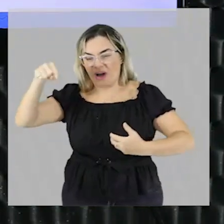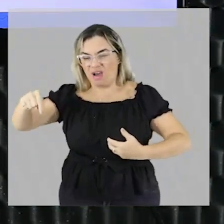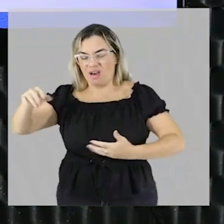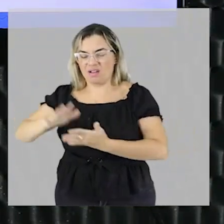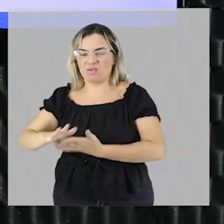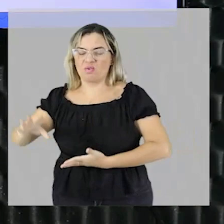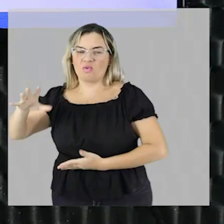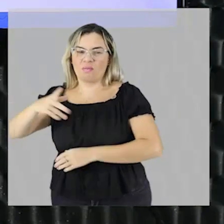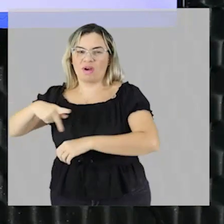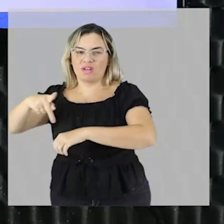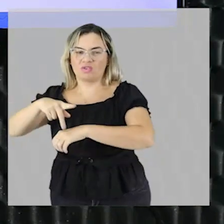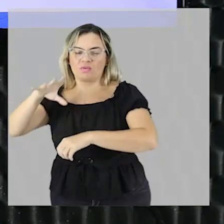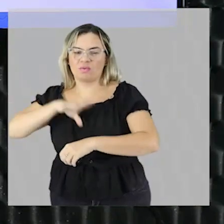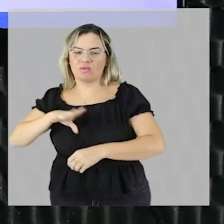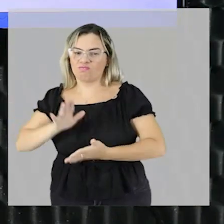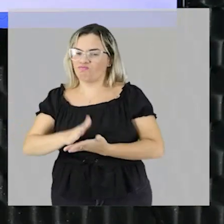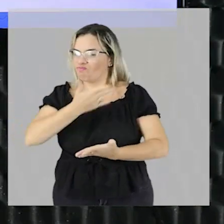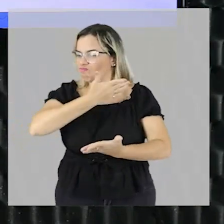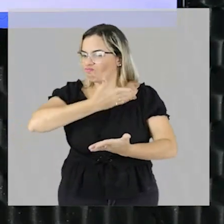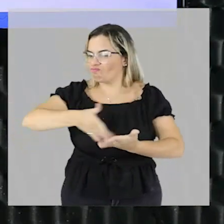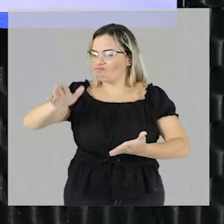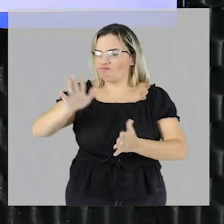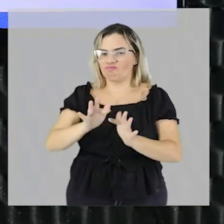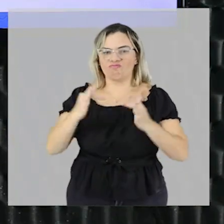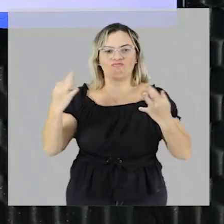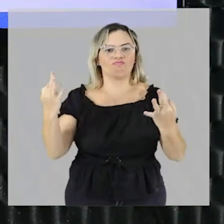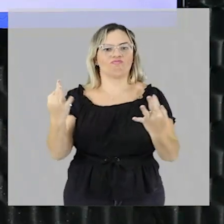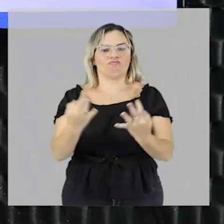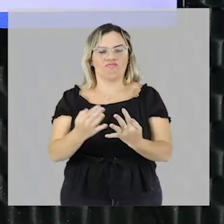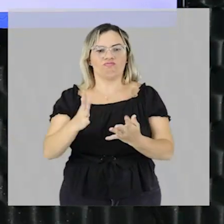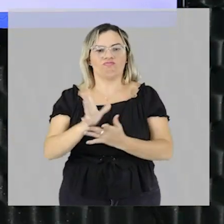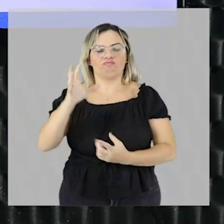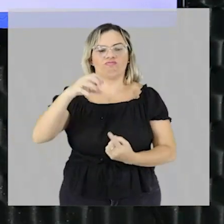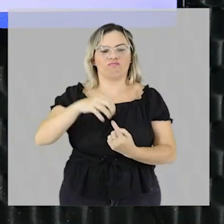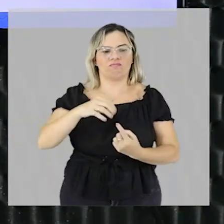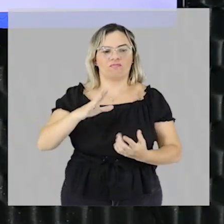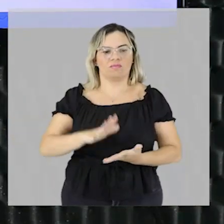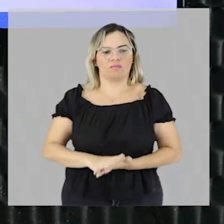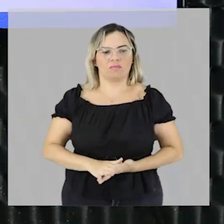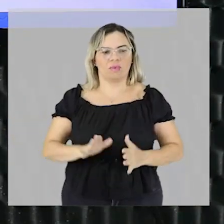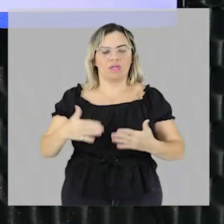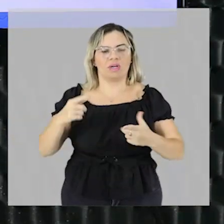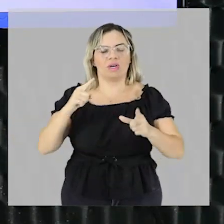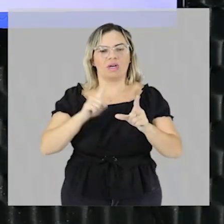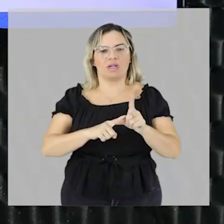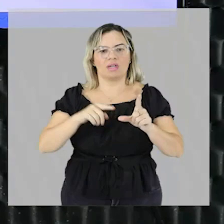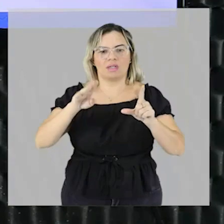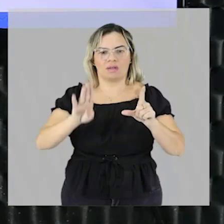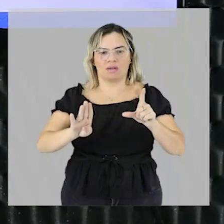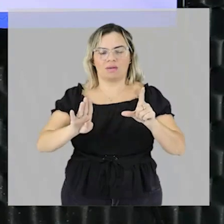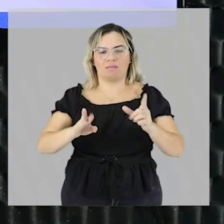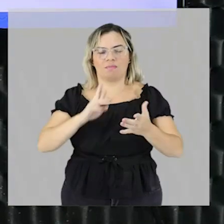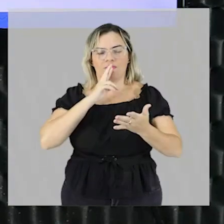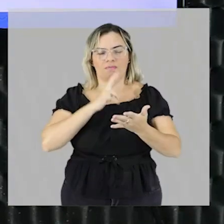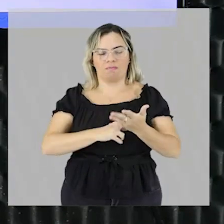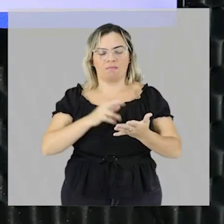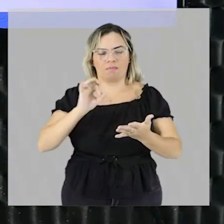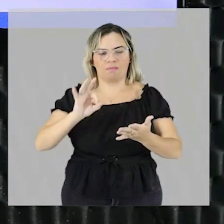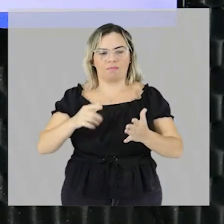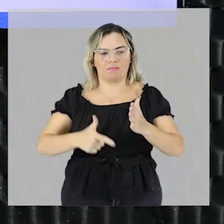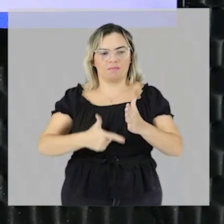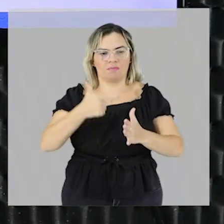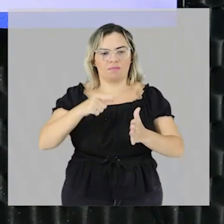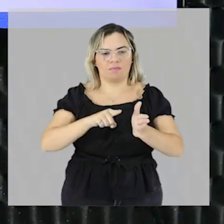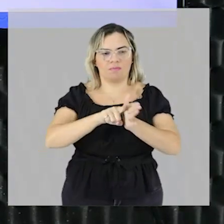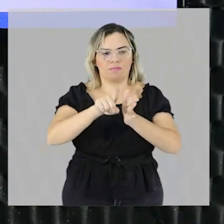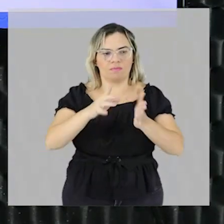fosse embora do país. Então, resposta, letra B de bola. Ok? Muito bem. A nossa segunda questão, item